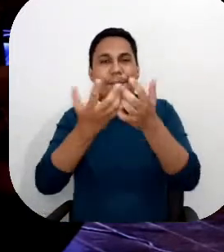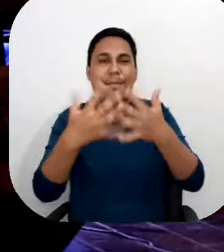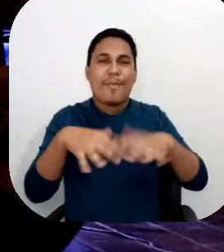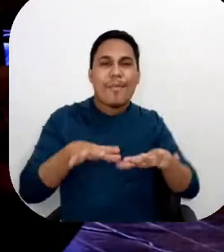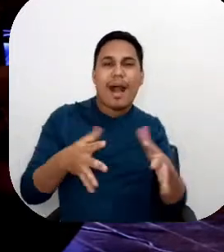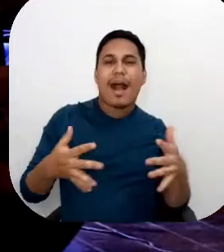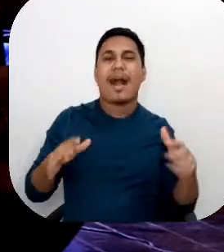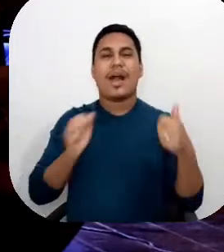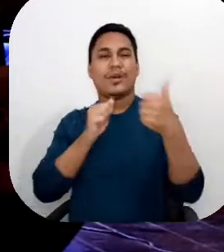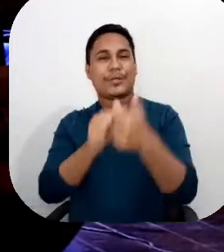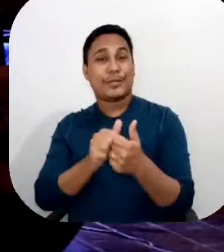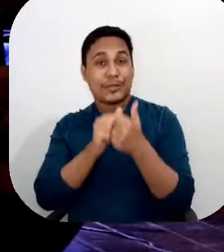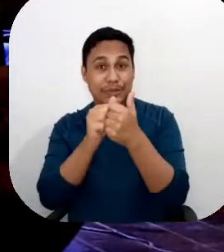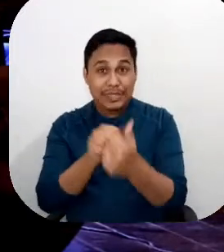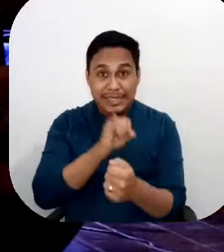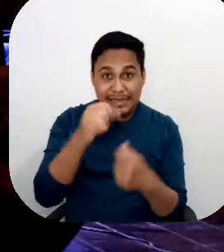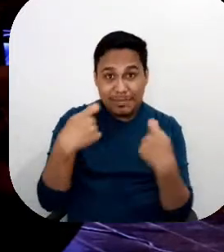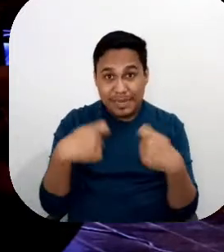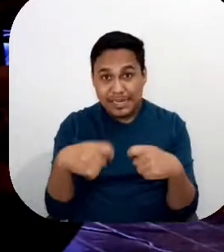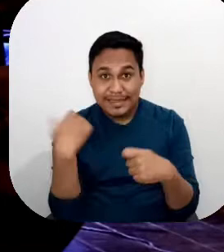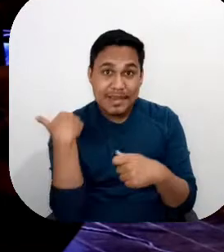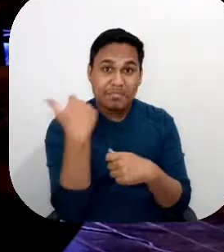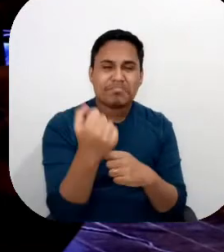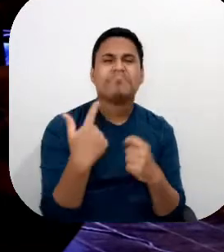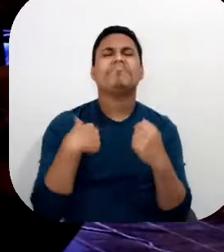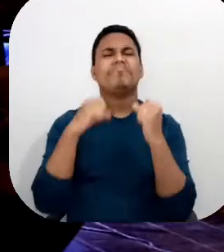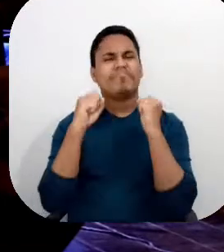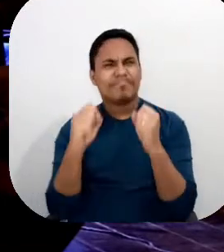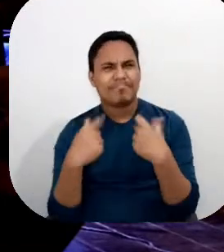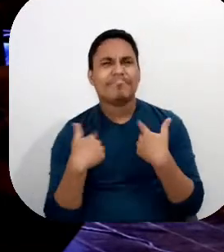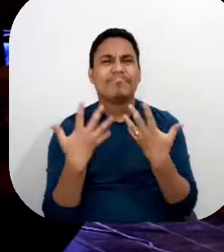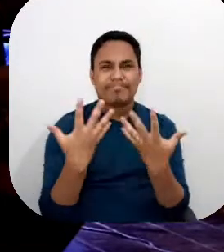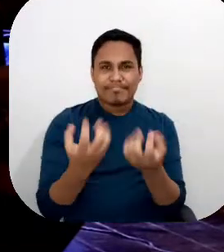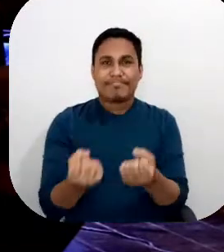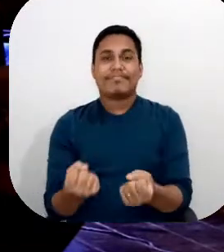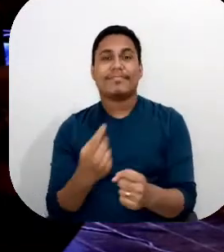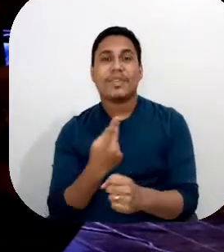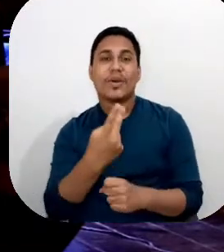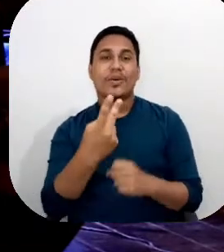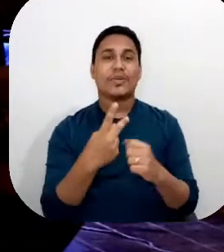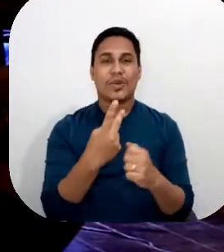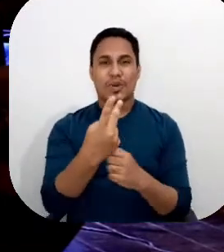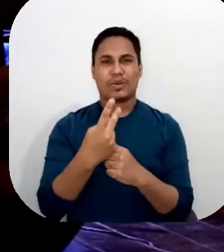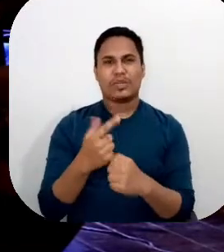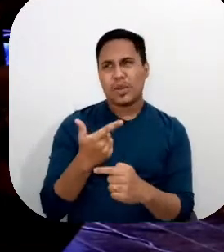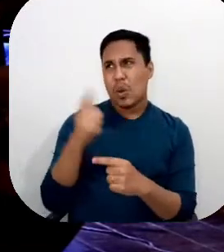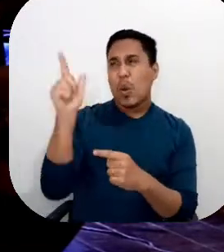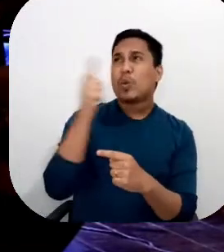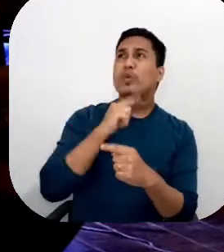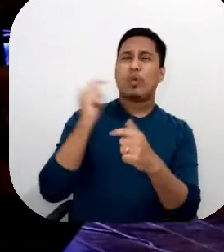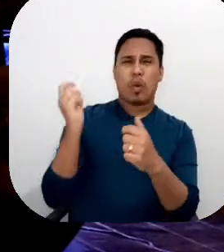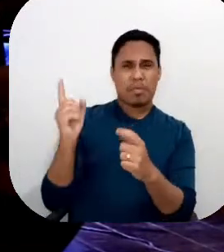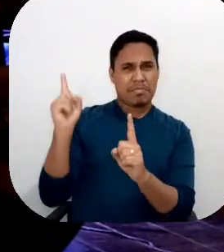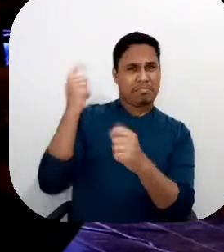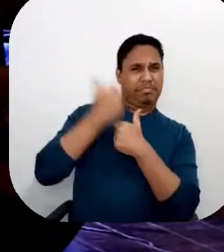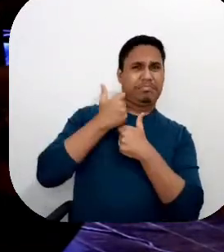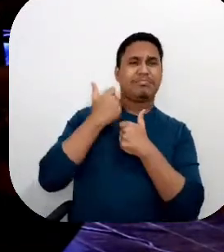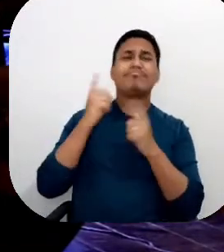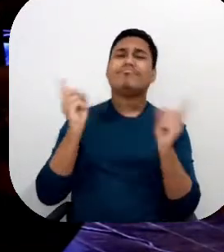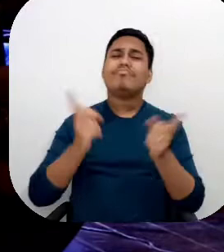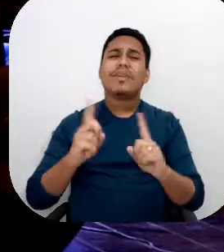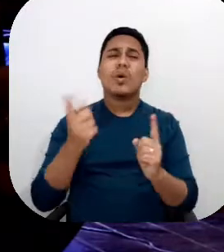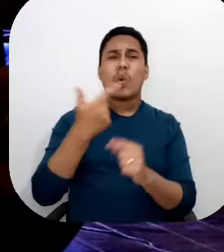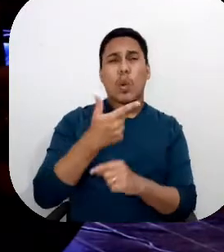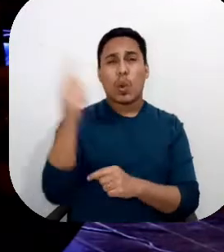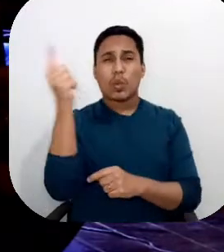porta. Posso dar colo se um dia você precisar, mas não deixa aquele baile te voltar. Mas não deixa aquele baile te voltar. Mas não